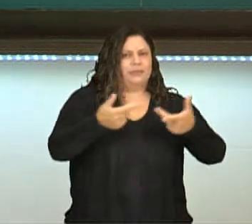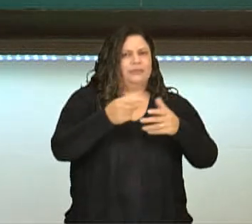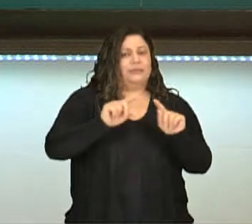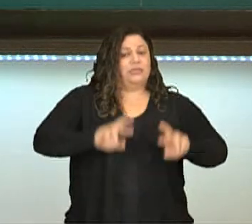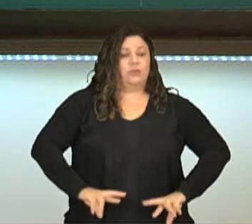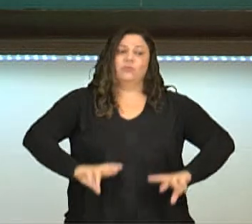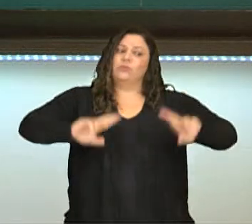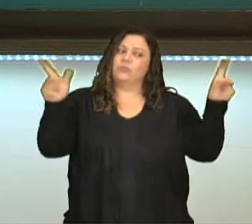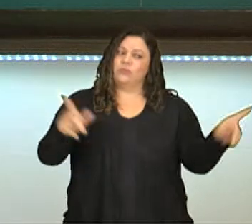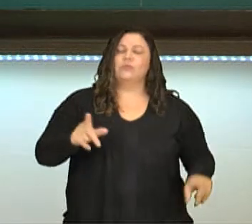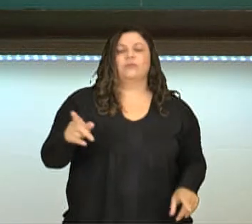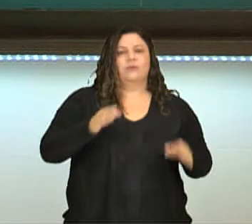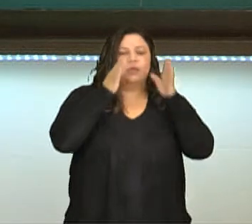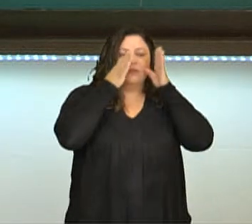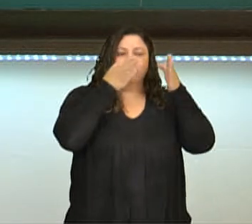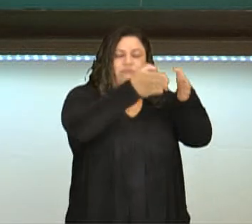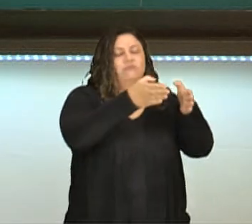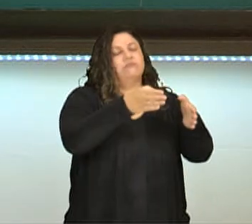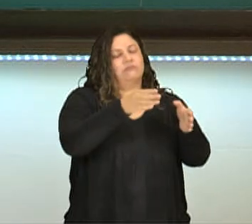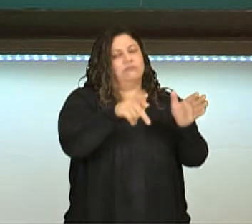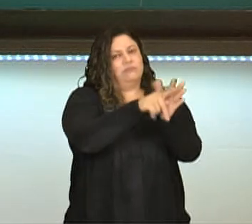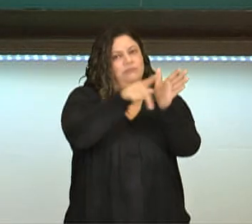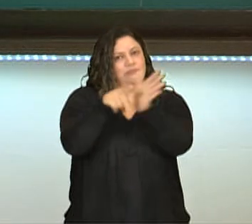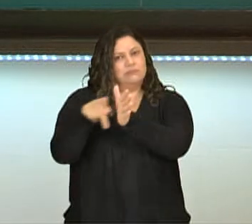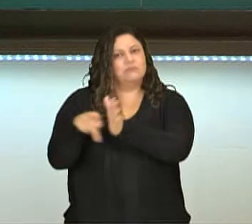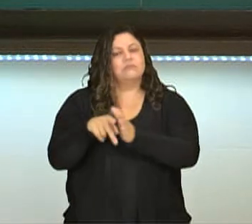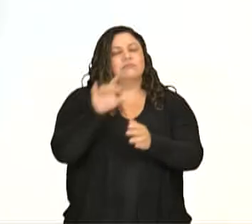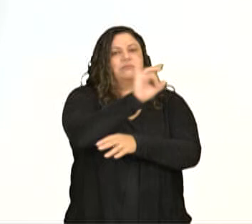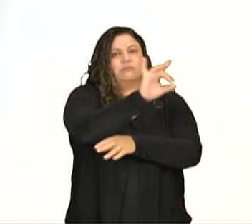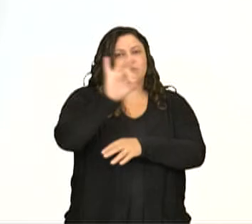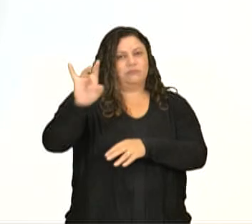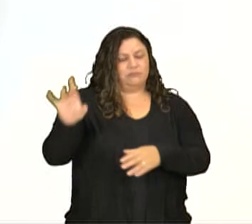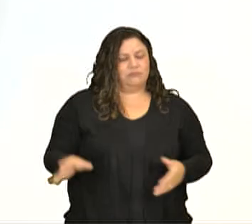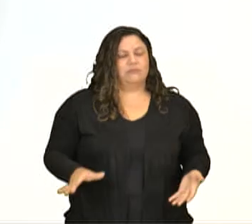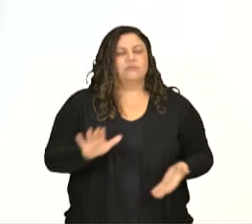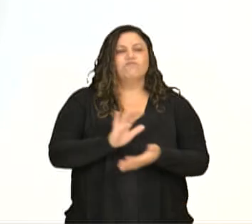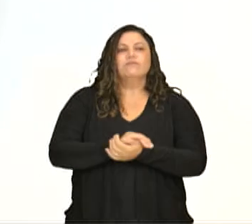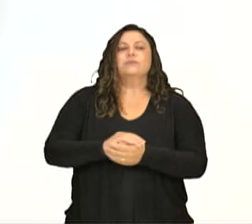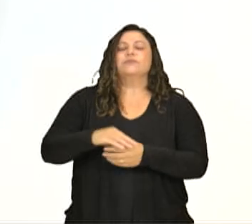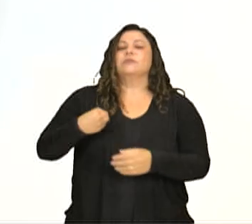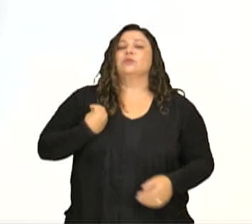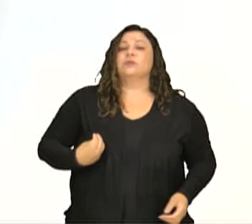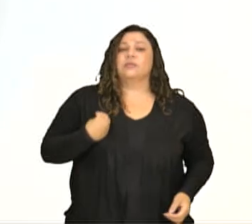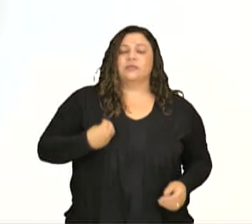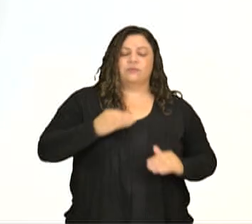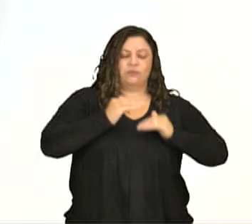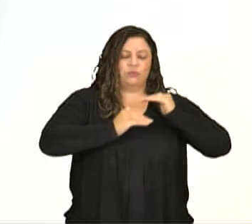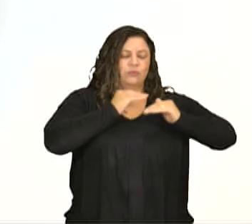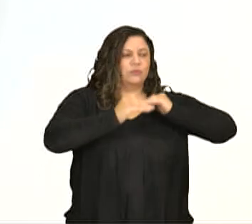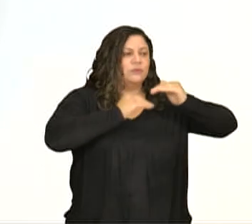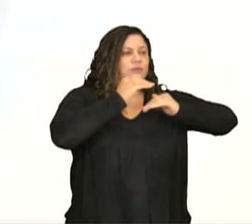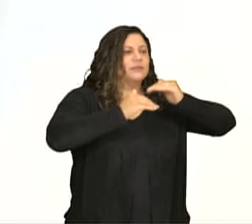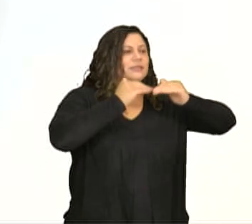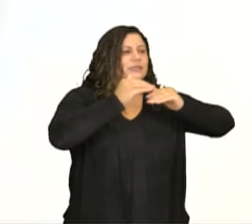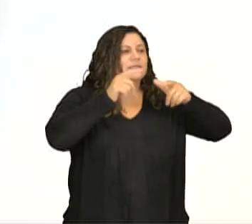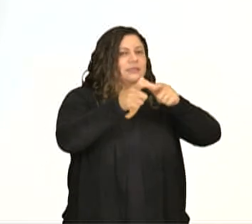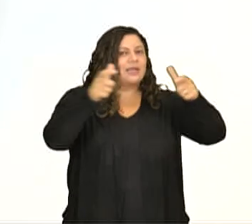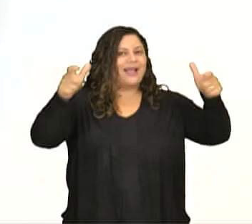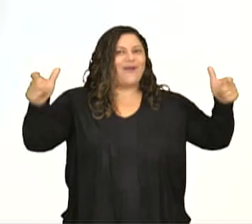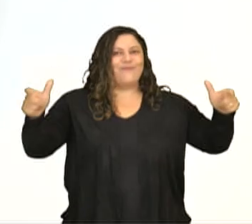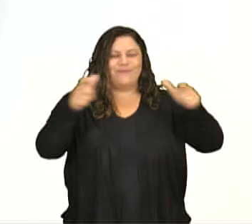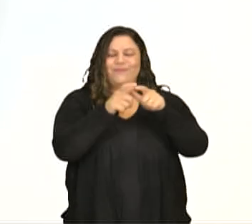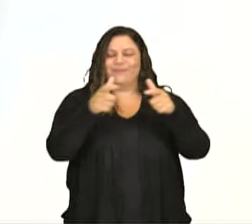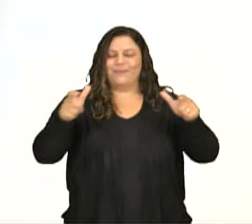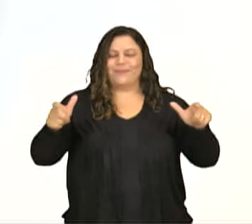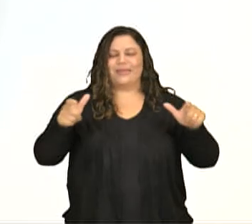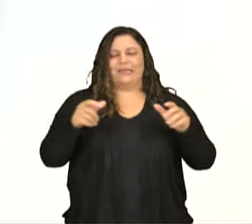fundamentais em cada tipo desses. Beleza, gente? Os seres vivos crescem, ou seja, aumentam de